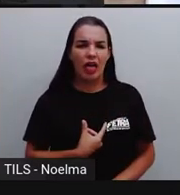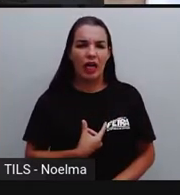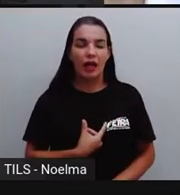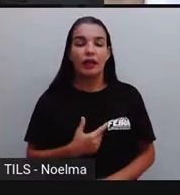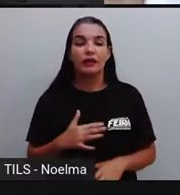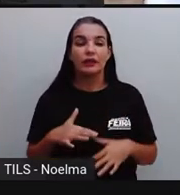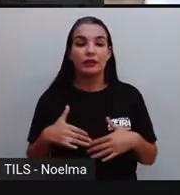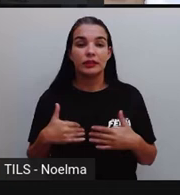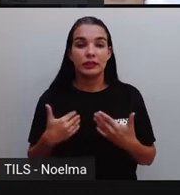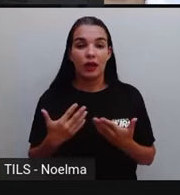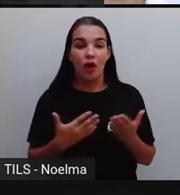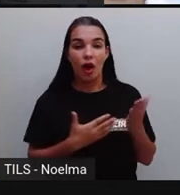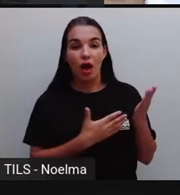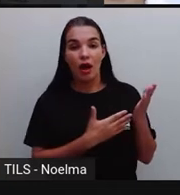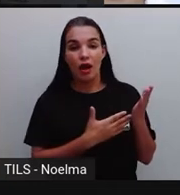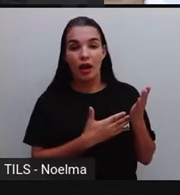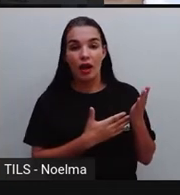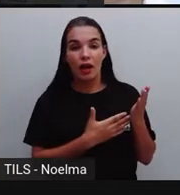Cansado.